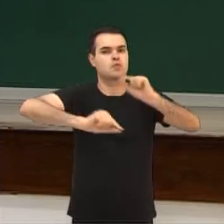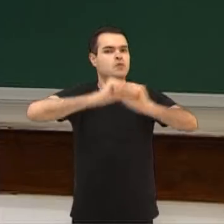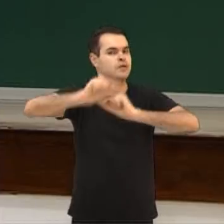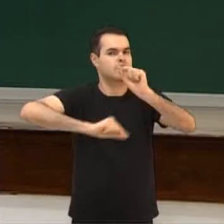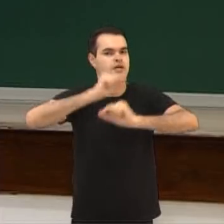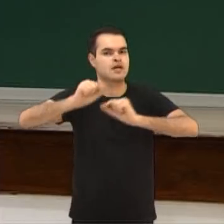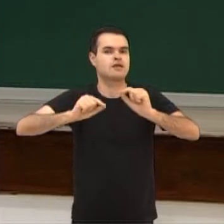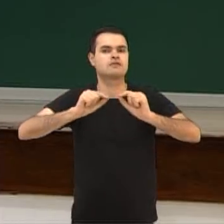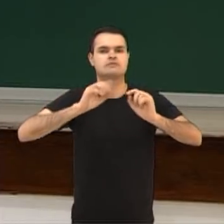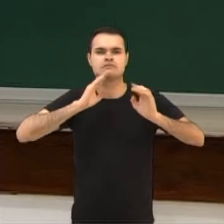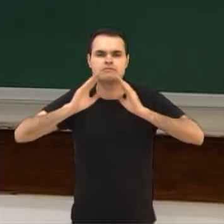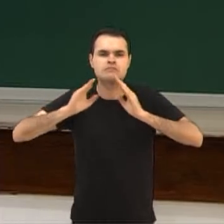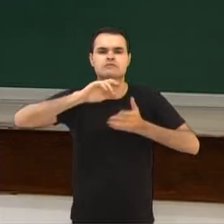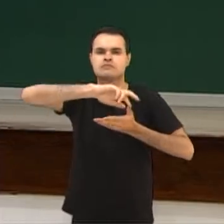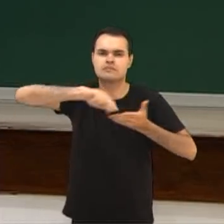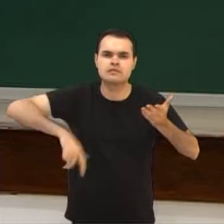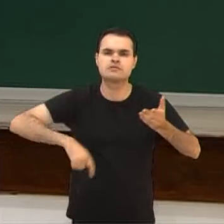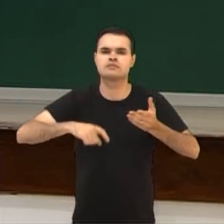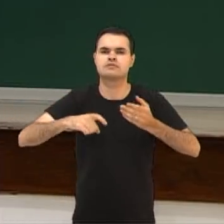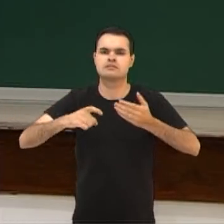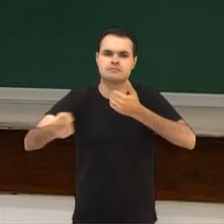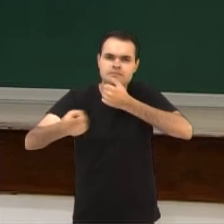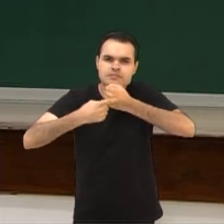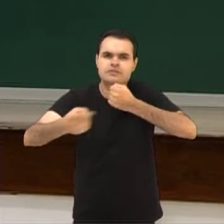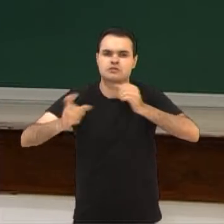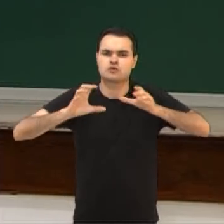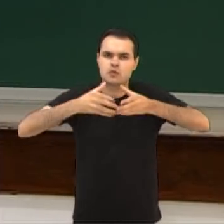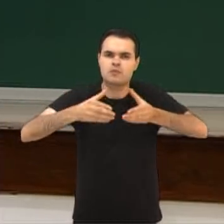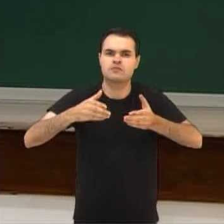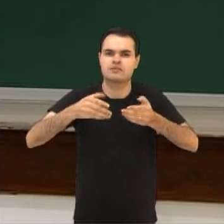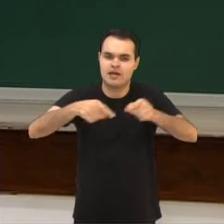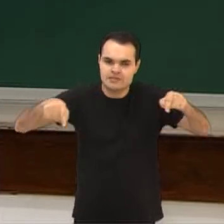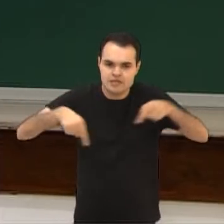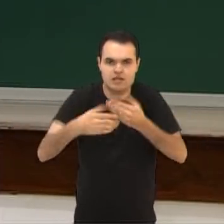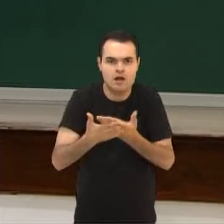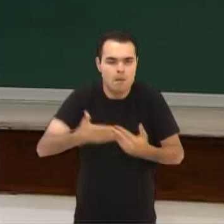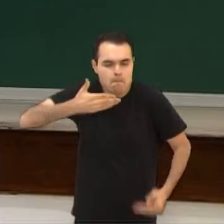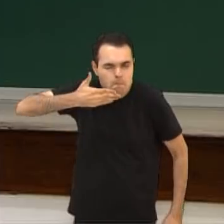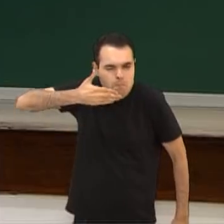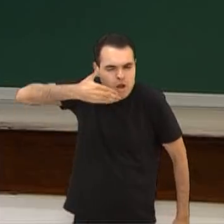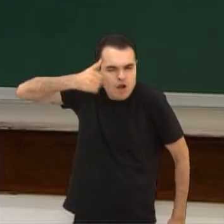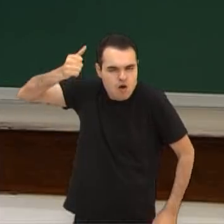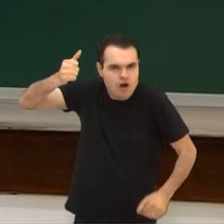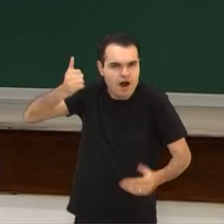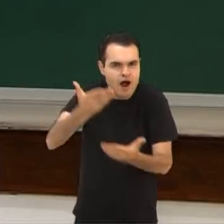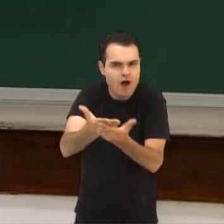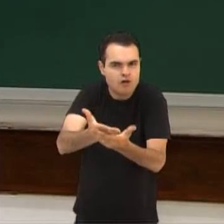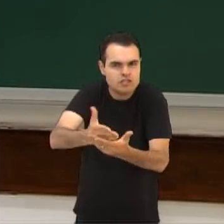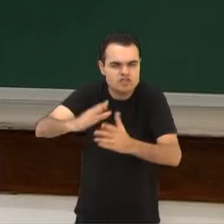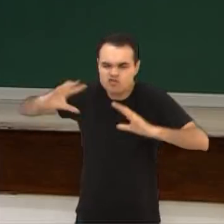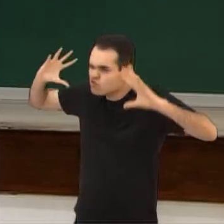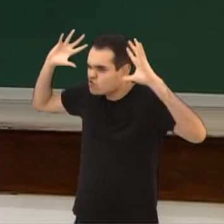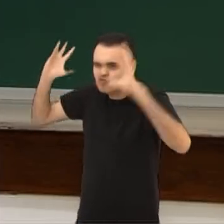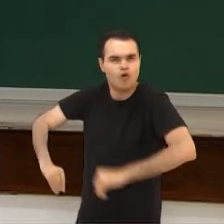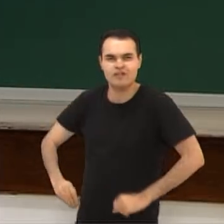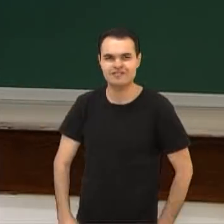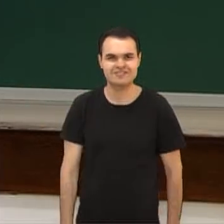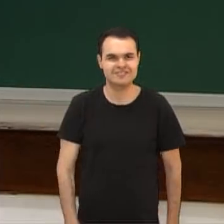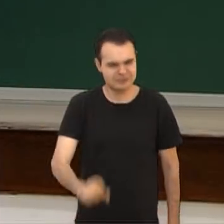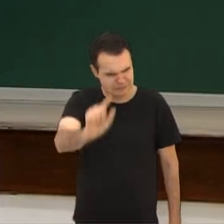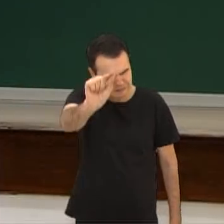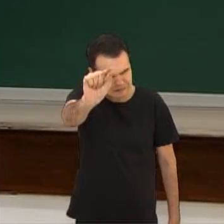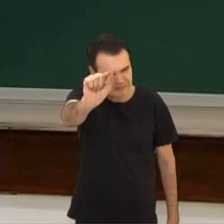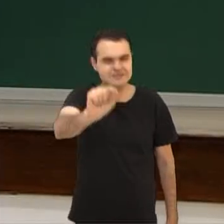sociais, marcar nos stories, mandar no grupo da sala que tá começando a melhor aula de todas. Isso! Enquanto você